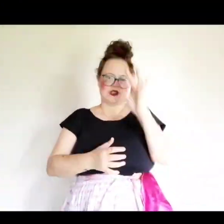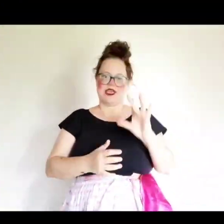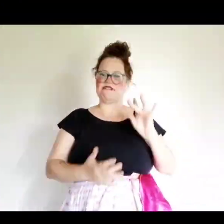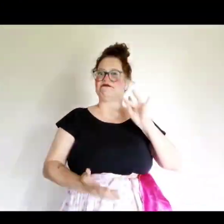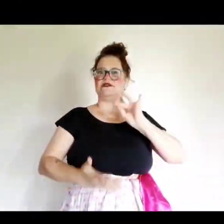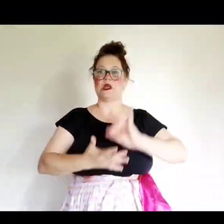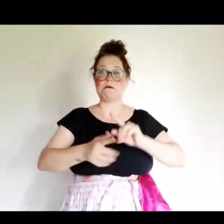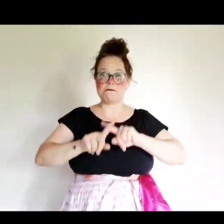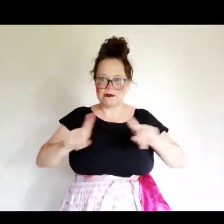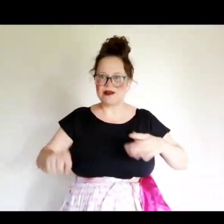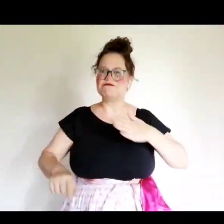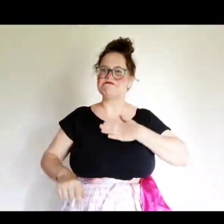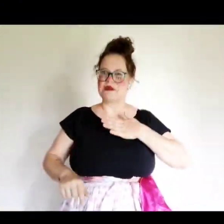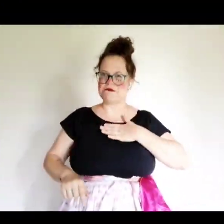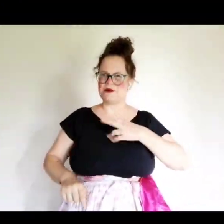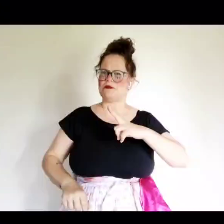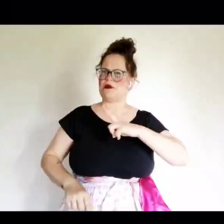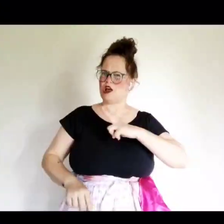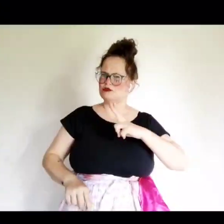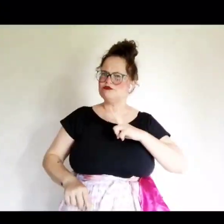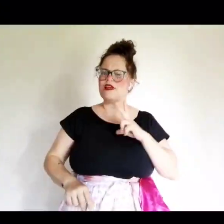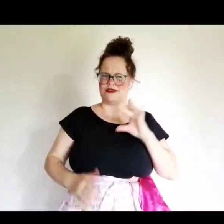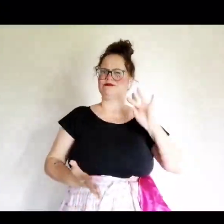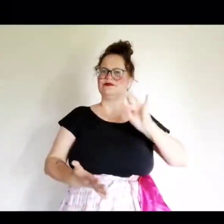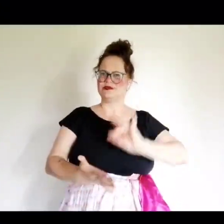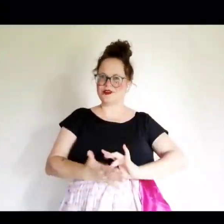Eu lembro do cheiro que a avó